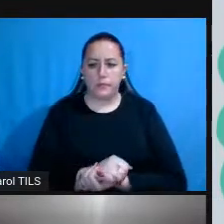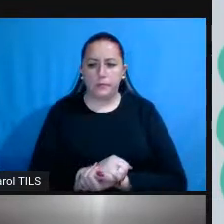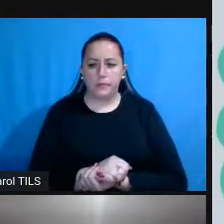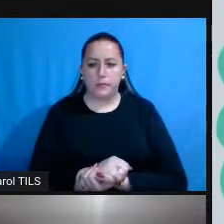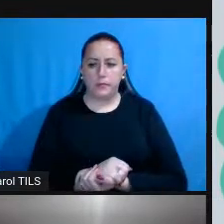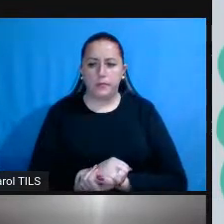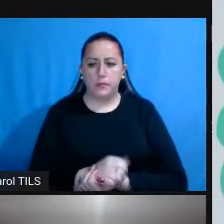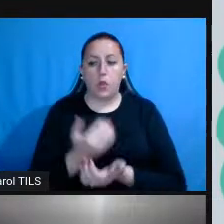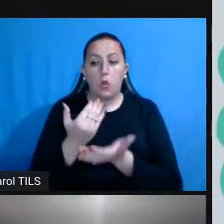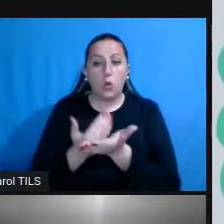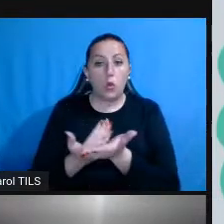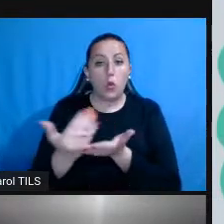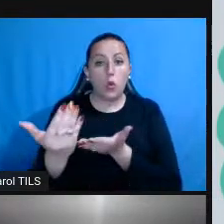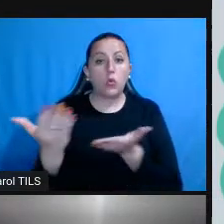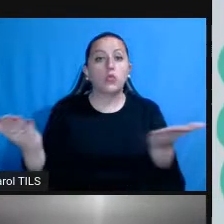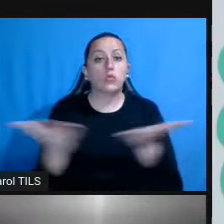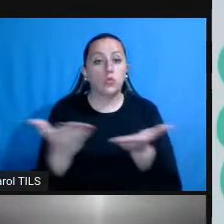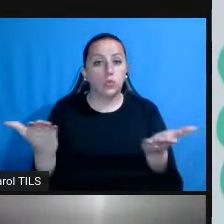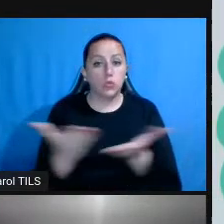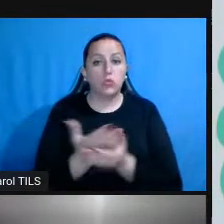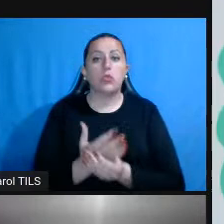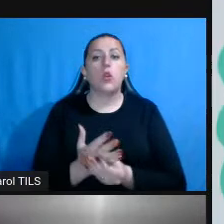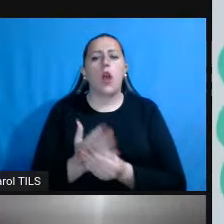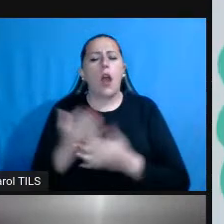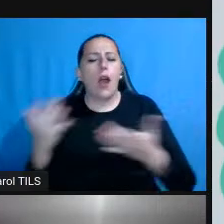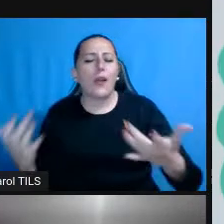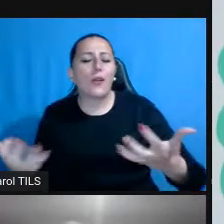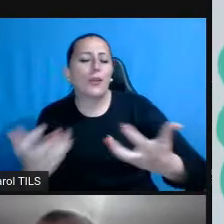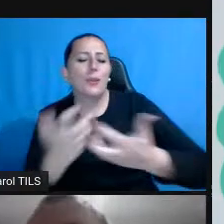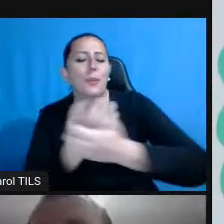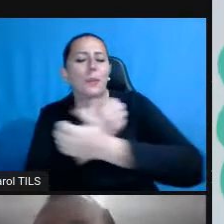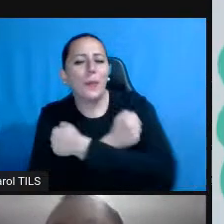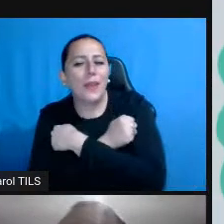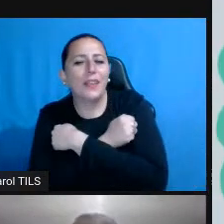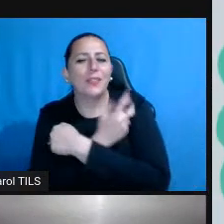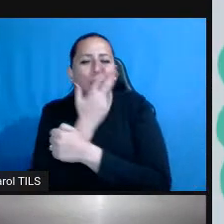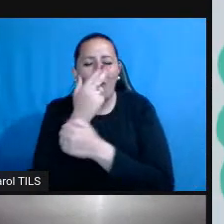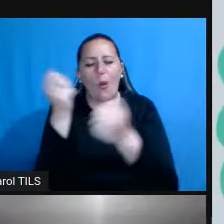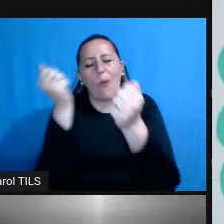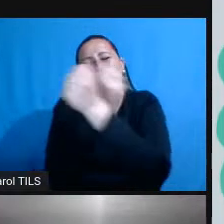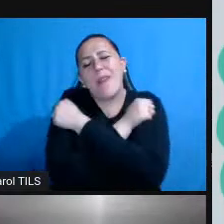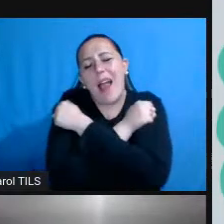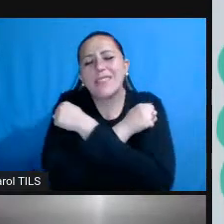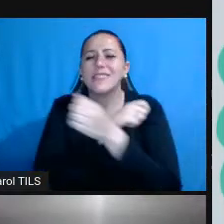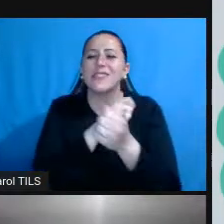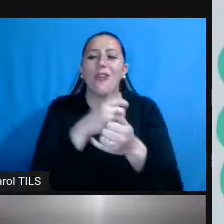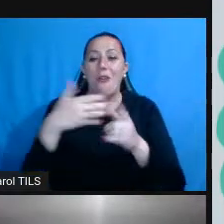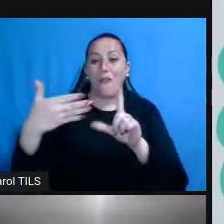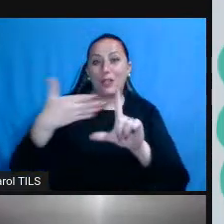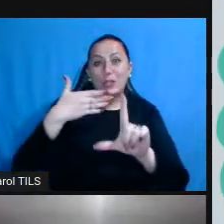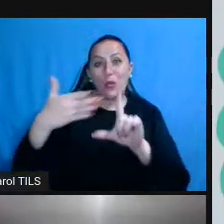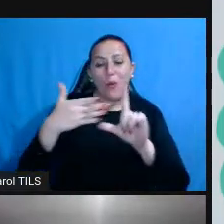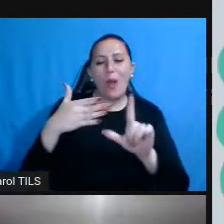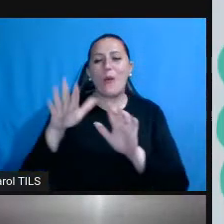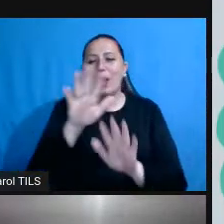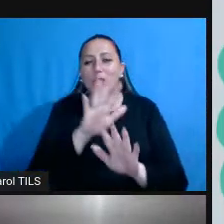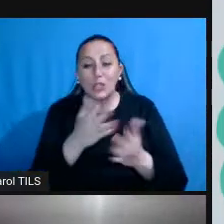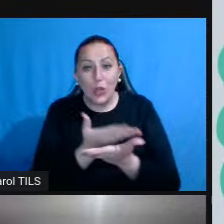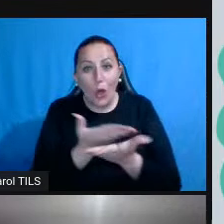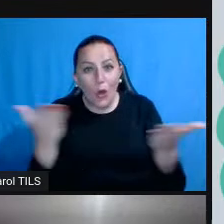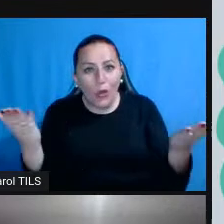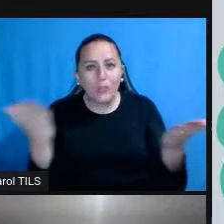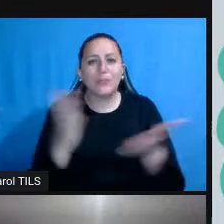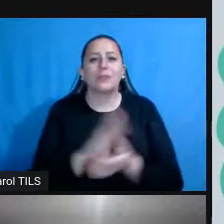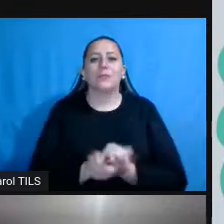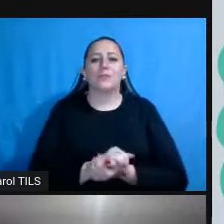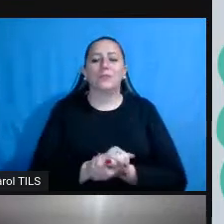começa hoje com os estudantes com acolhimento, então, assim, ó, um abraço virtual a todos, né, a todas. Então, mas nós vamos,